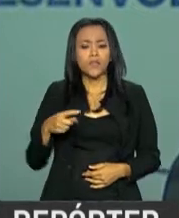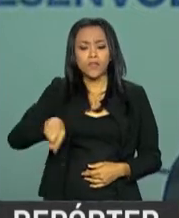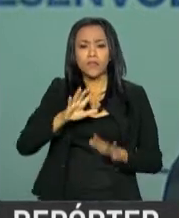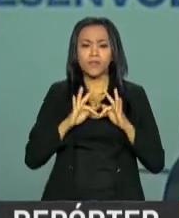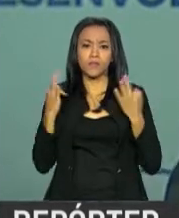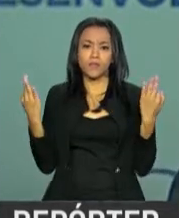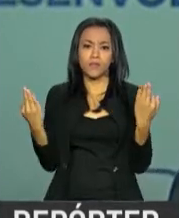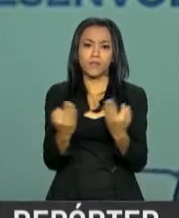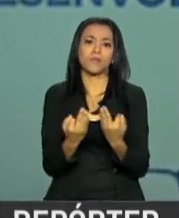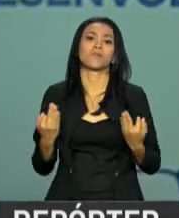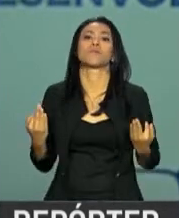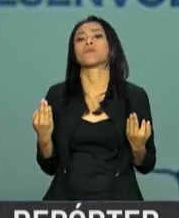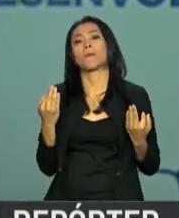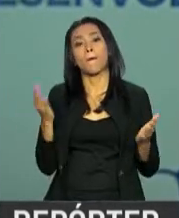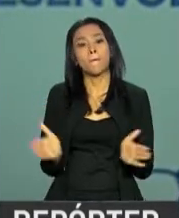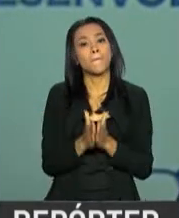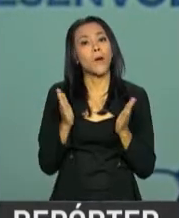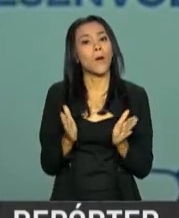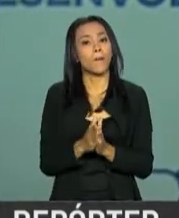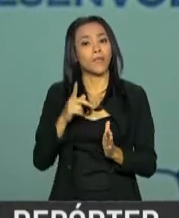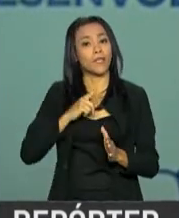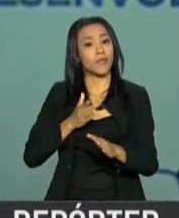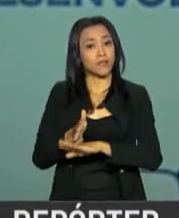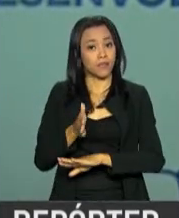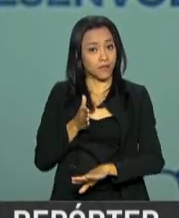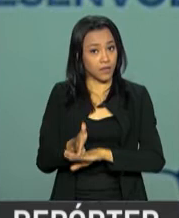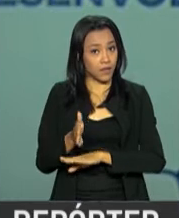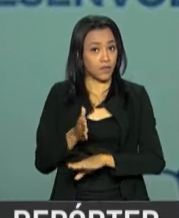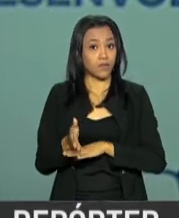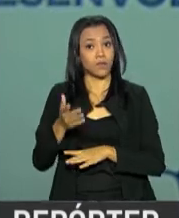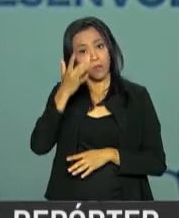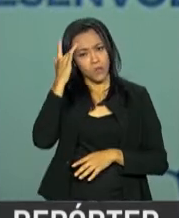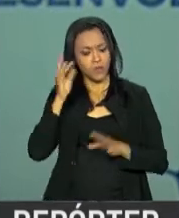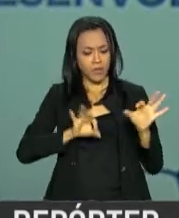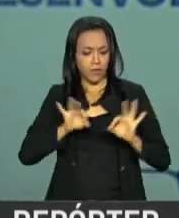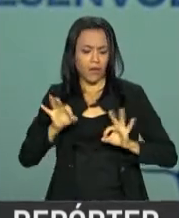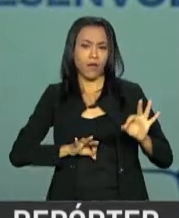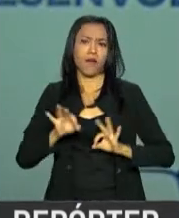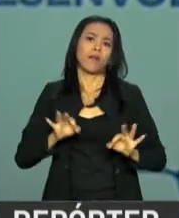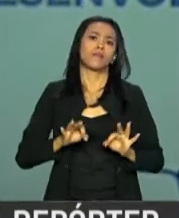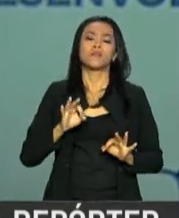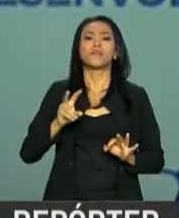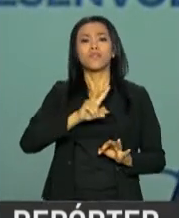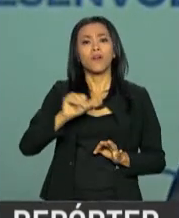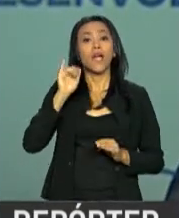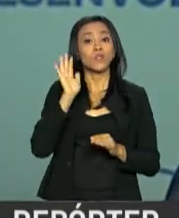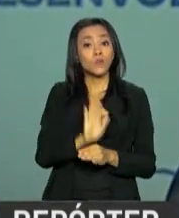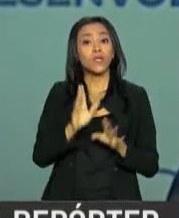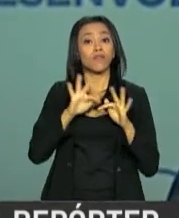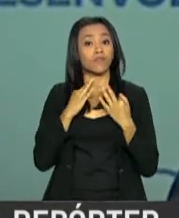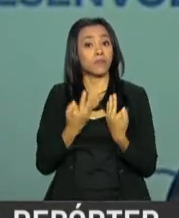uma educação melhor, tenham acesso, sejam cidadãos melhor preparados, melhor informados, e vão ajudar a sua